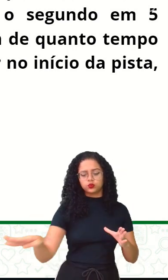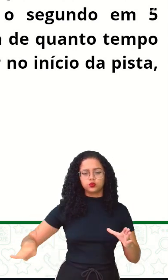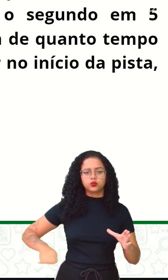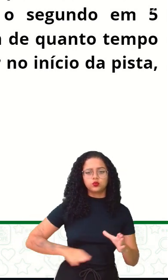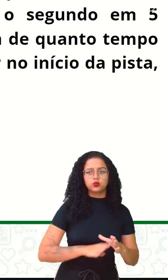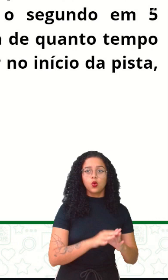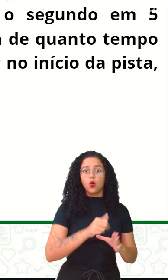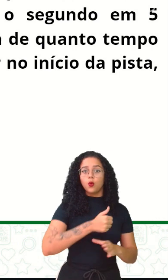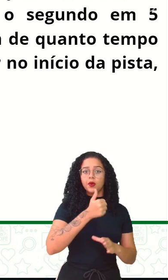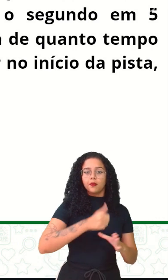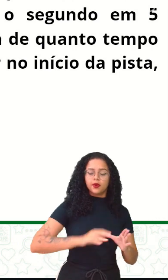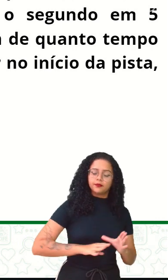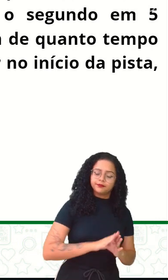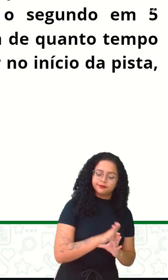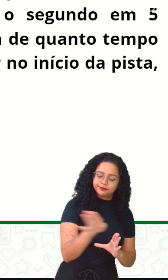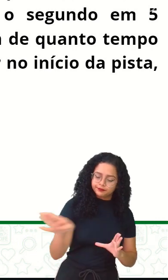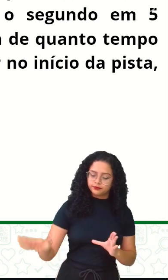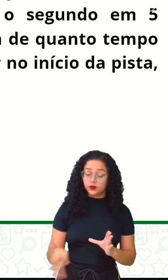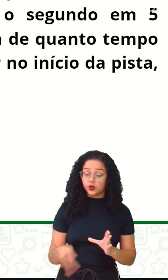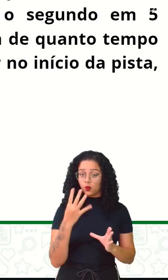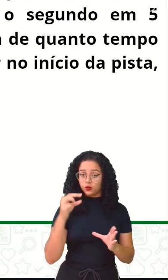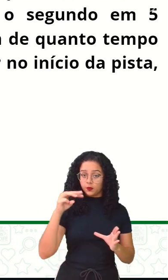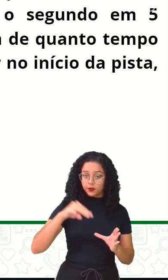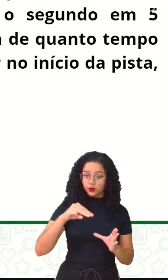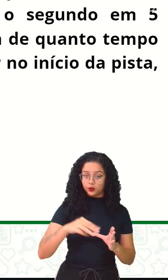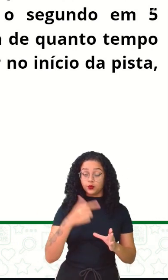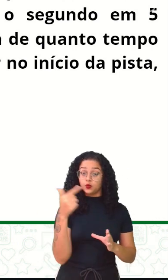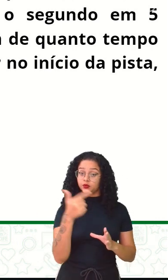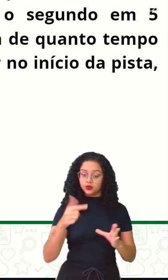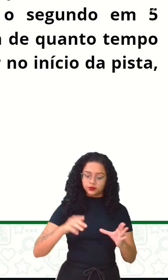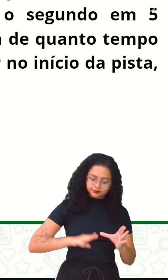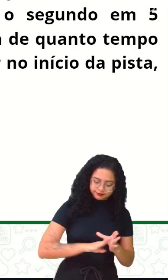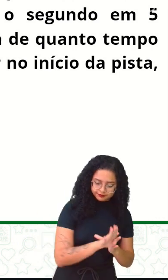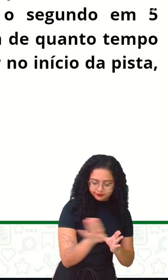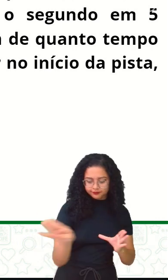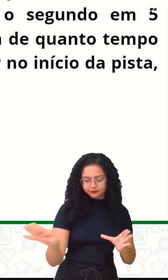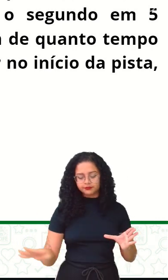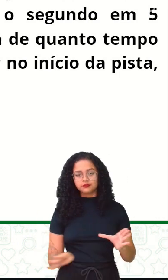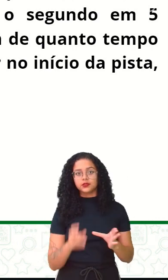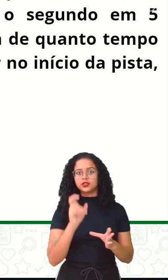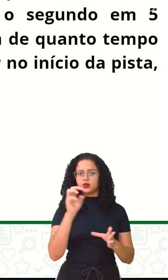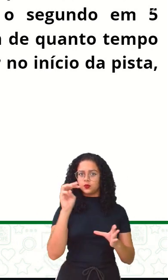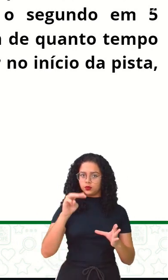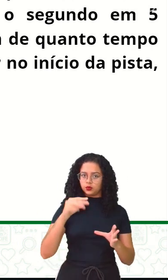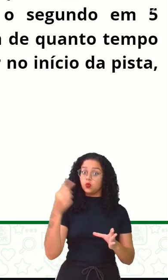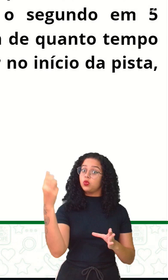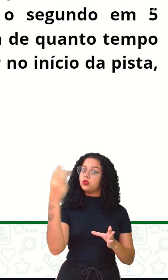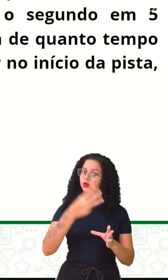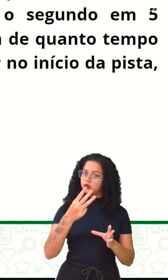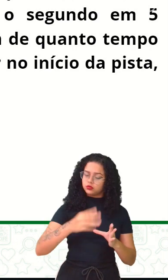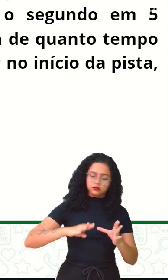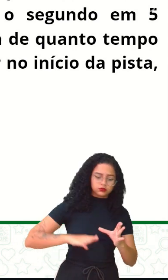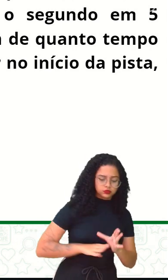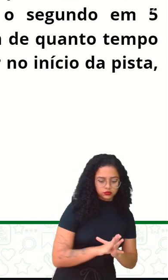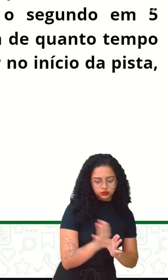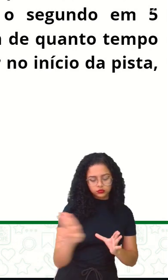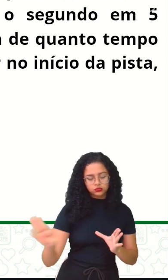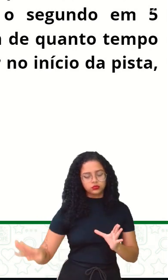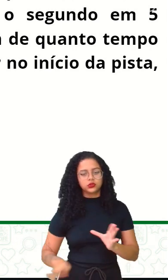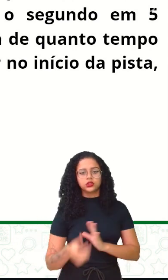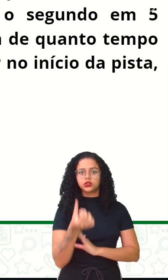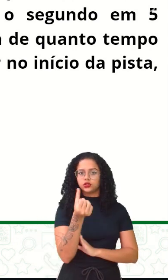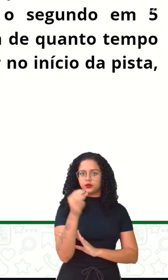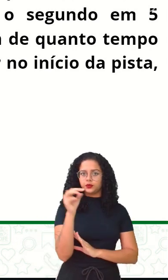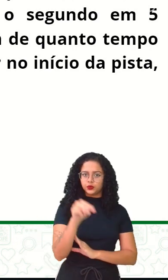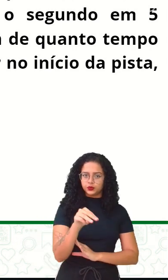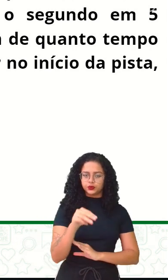primeiro dá cada volta em 4 minutos. O segundo em 5 minutos. E o terceiro